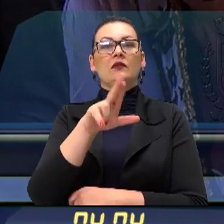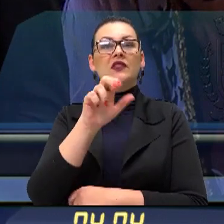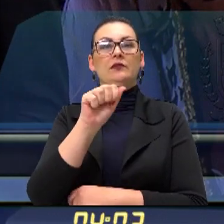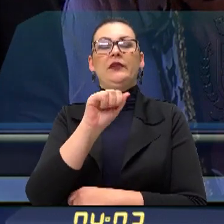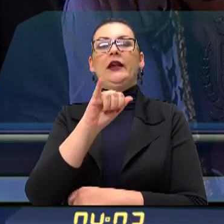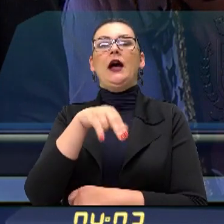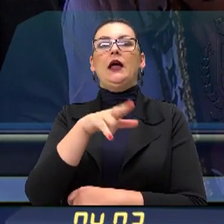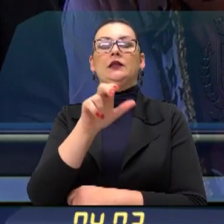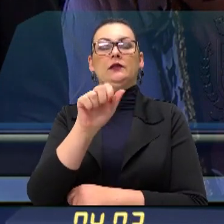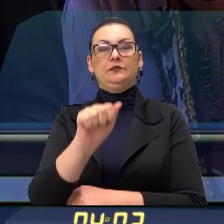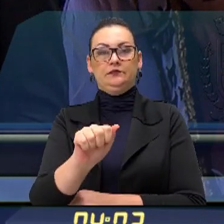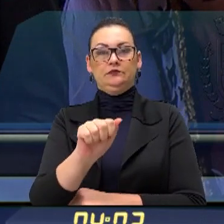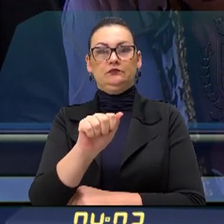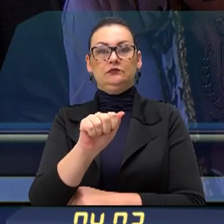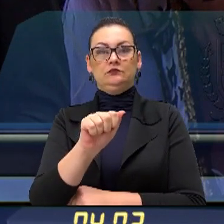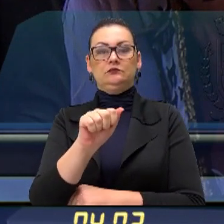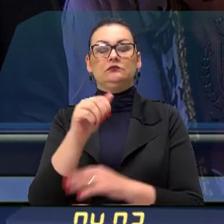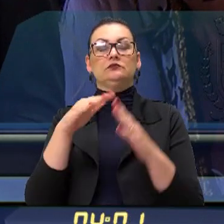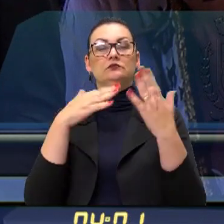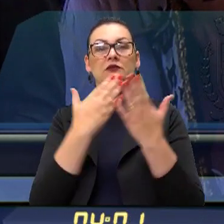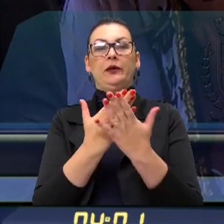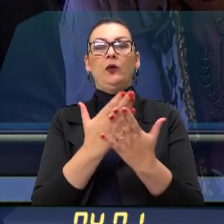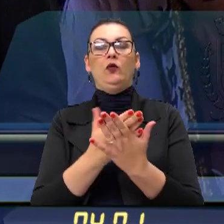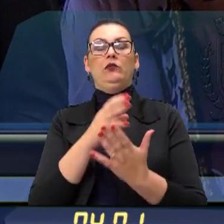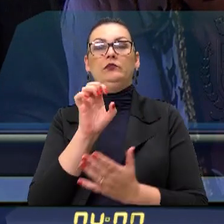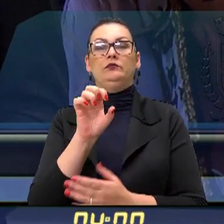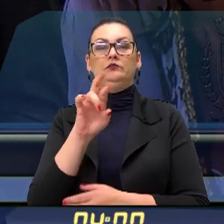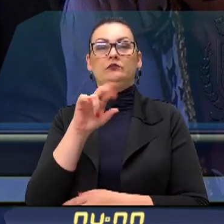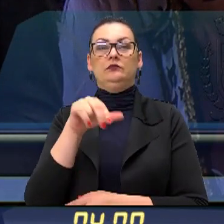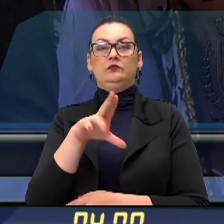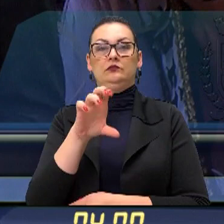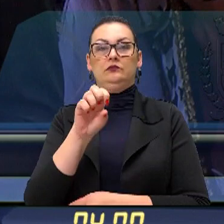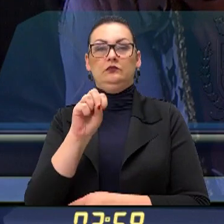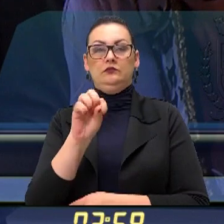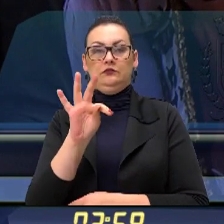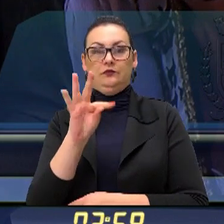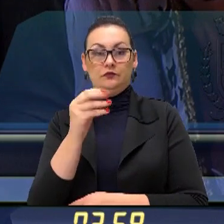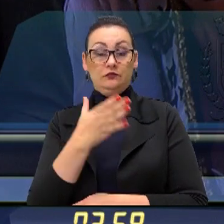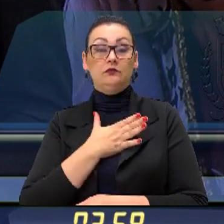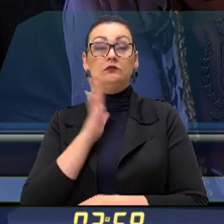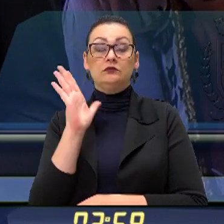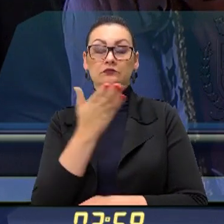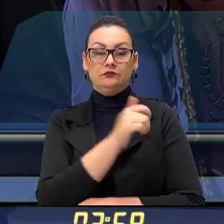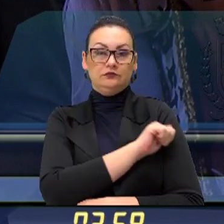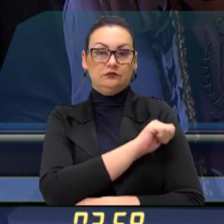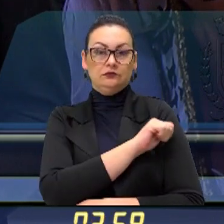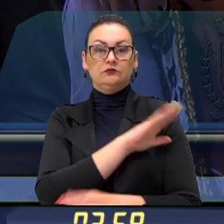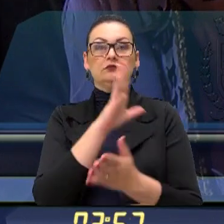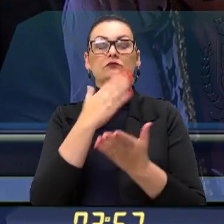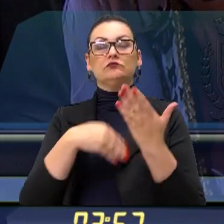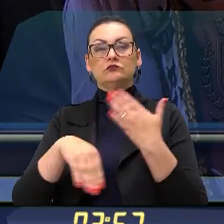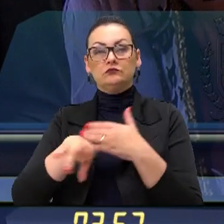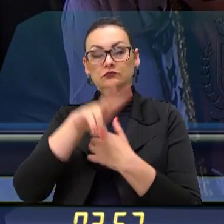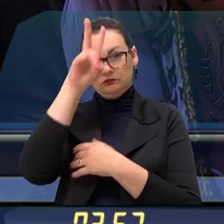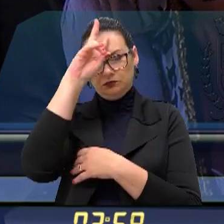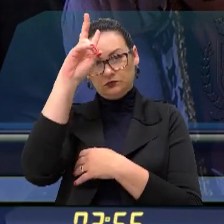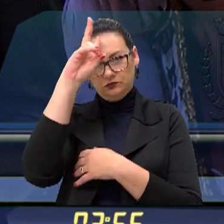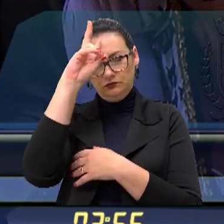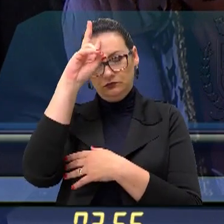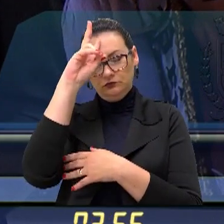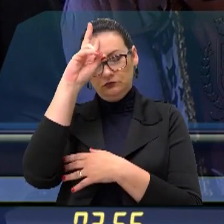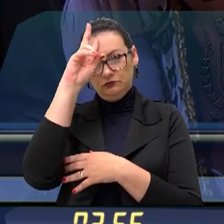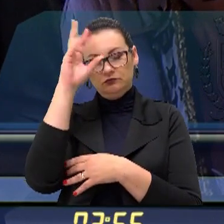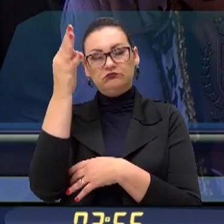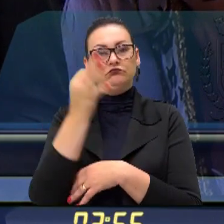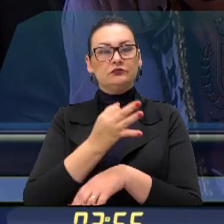da Escola Ernesto Alves de Oliveira, ao qual, vereador Alberto, fui aluno no todo o meu ensino médio e